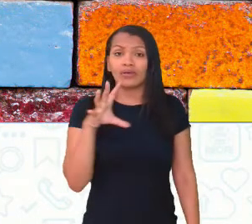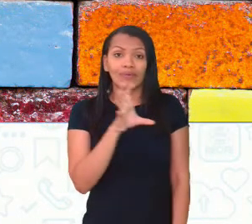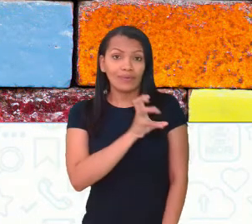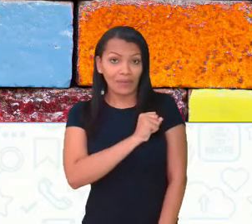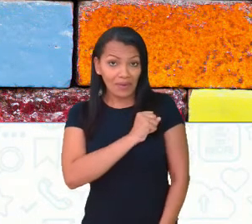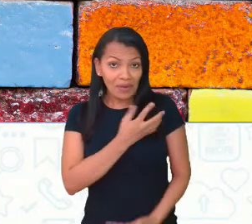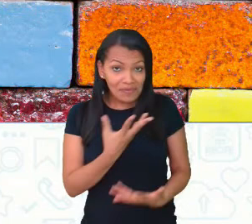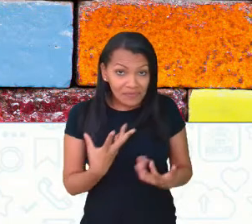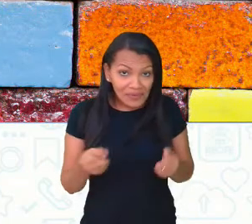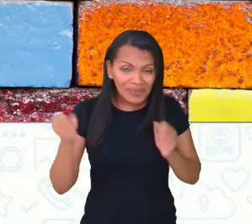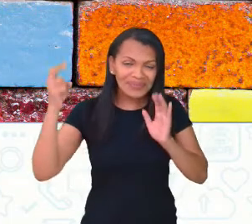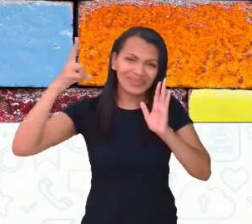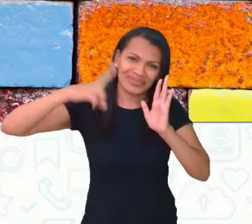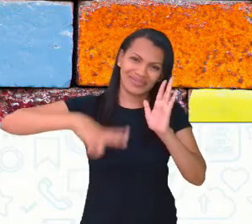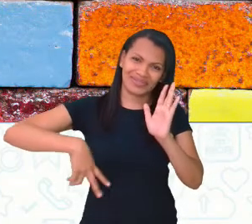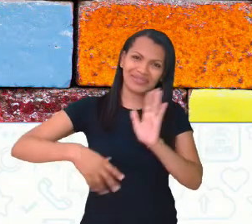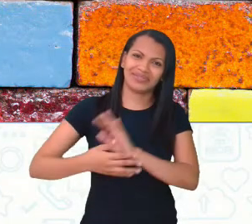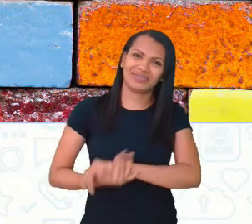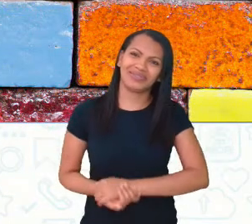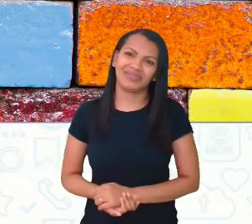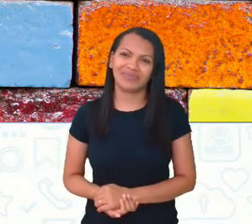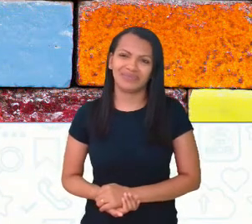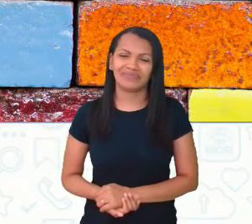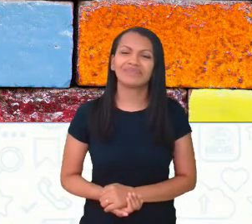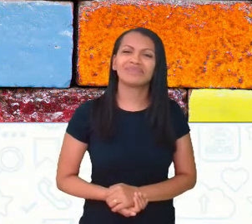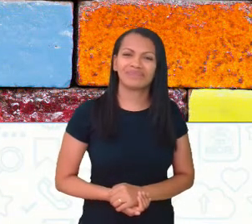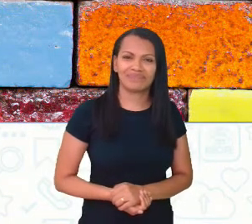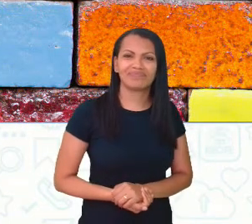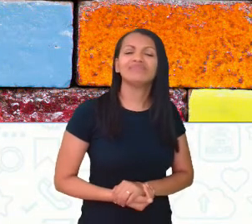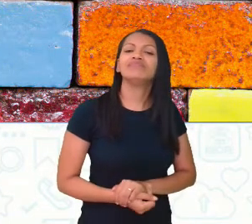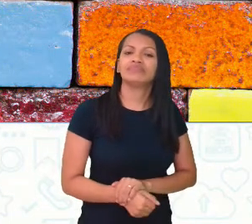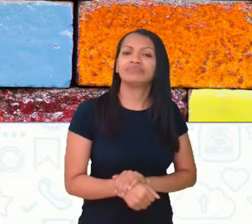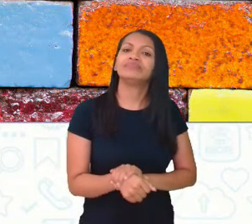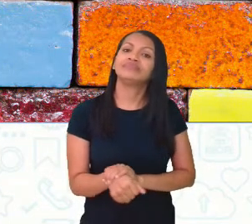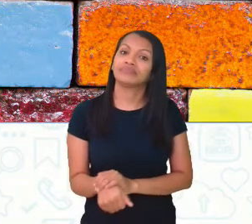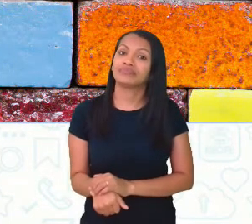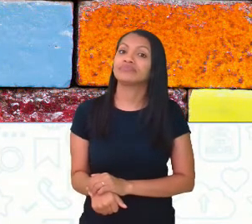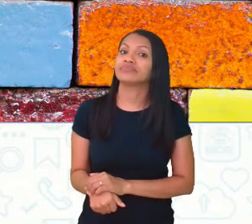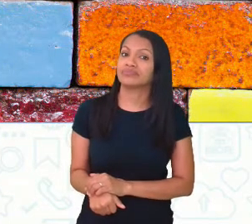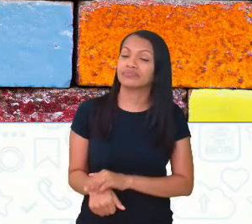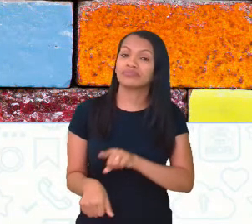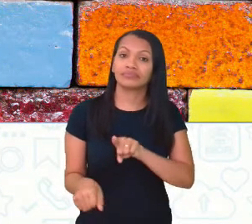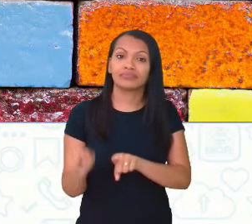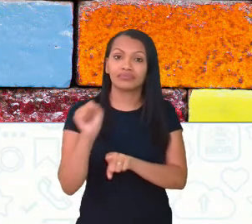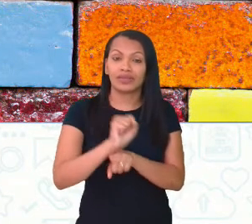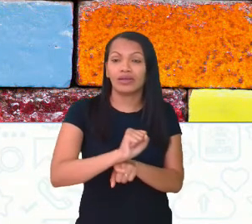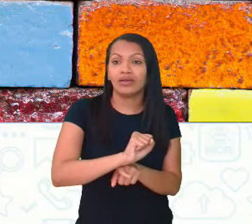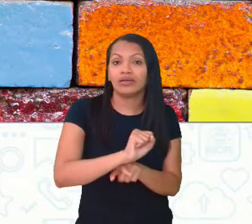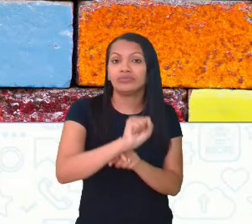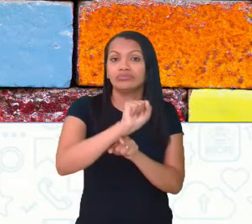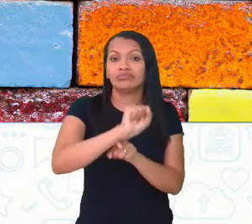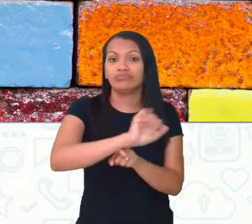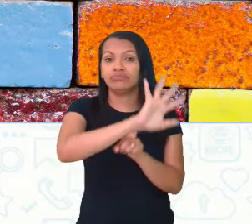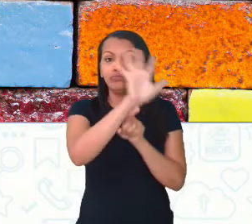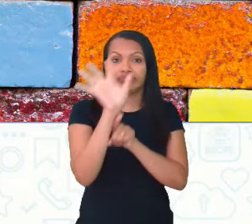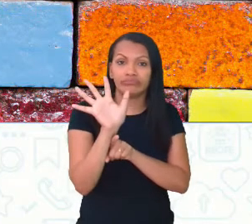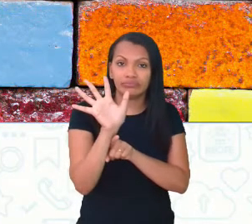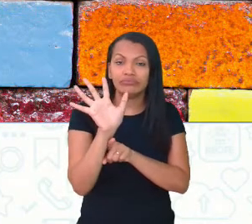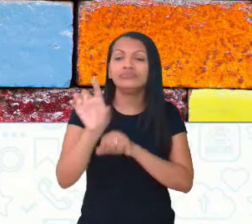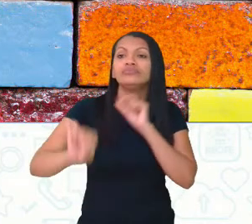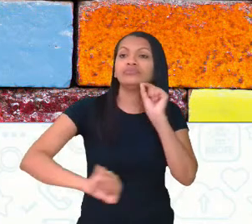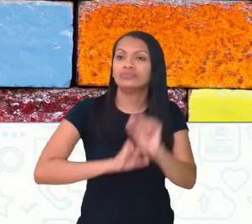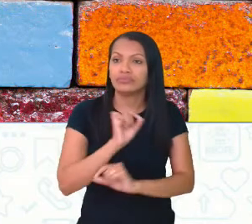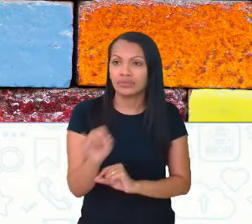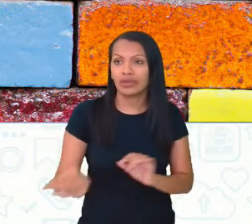ler? Ó, O Pavão. Eu considerei a glória de um pavão ostentando o esplendor de suas cores. É